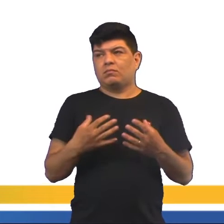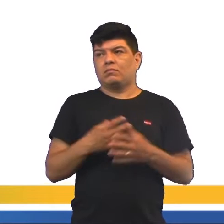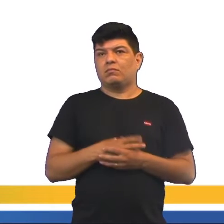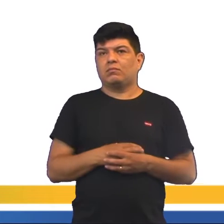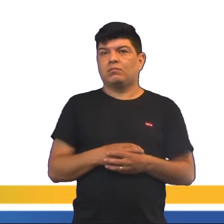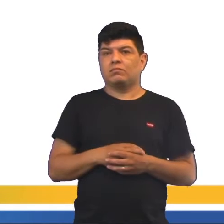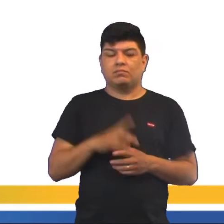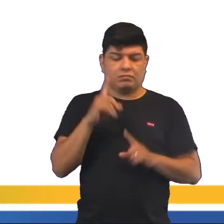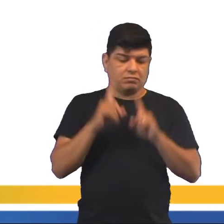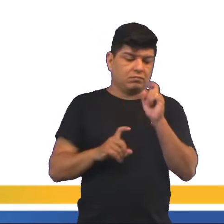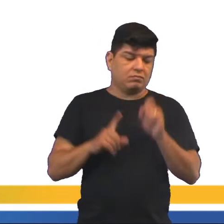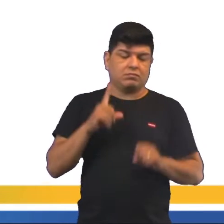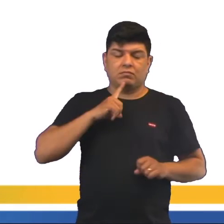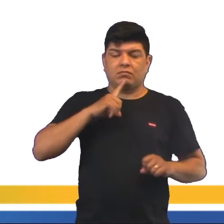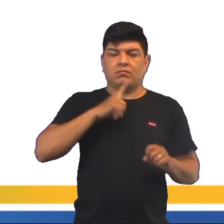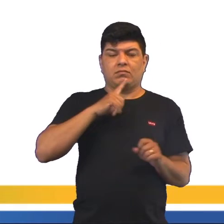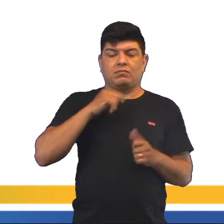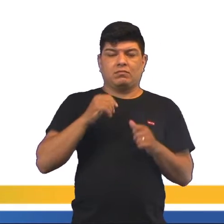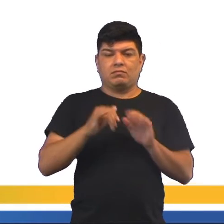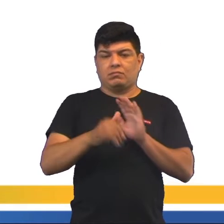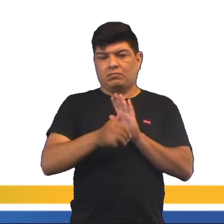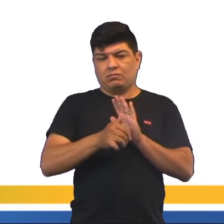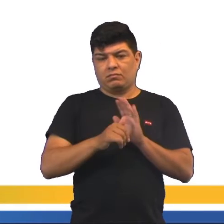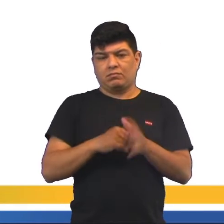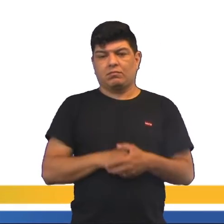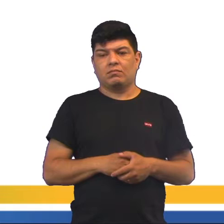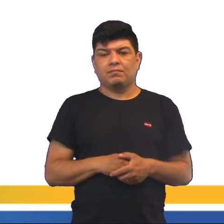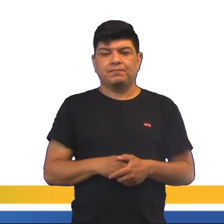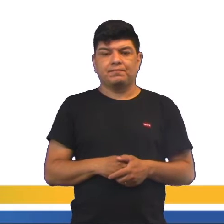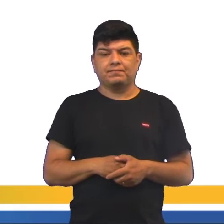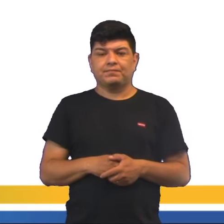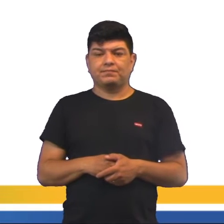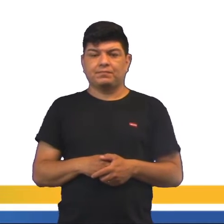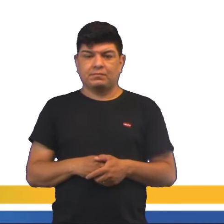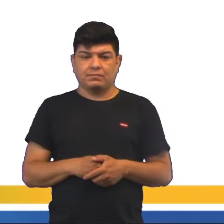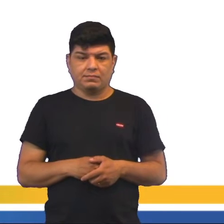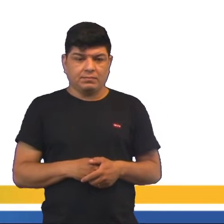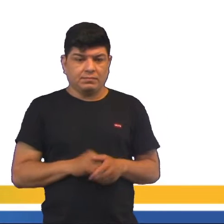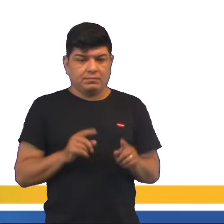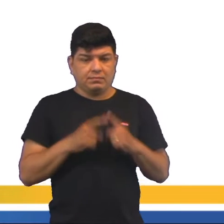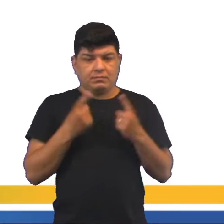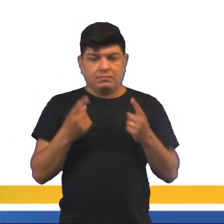linhas expressivas aí sobre a narrativa do audiovisual.